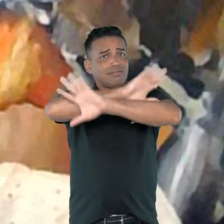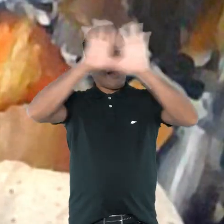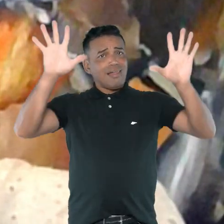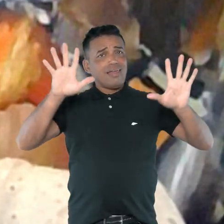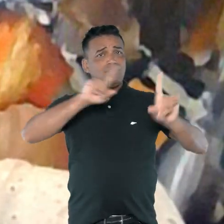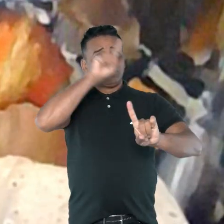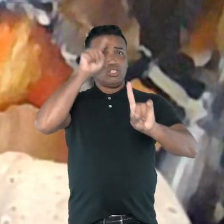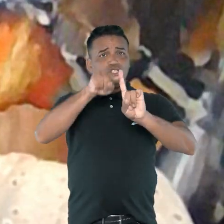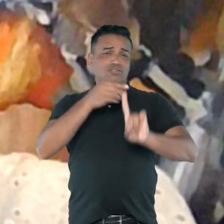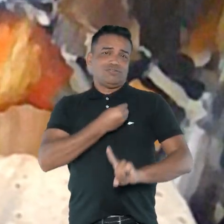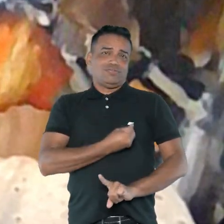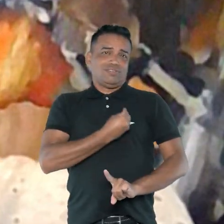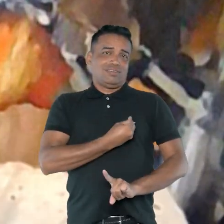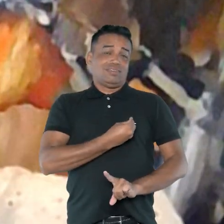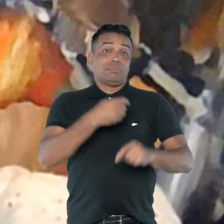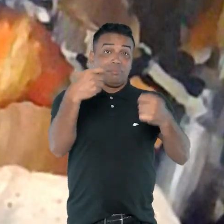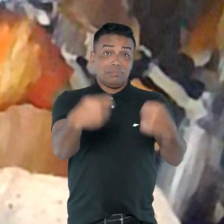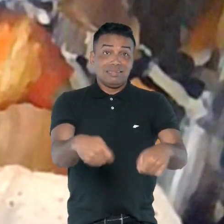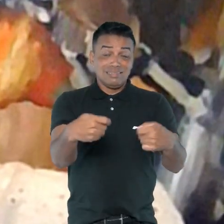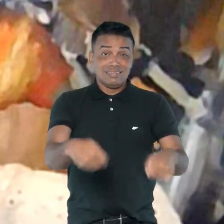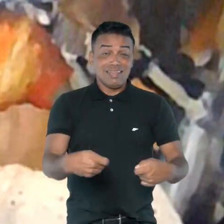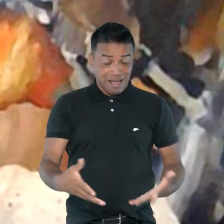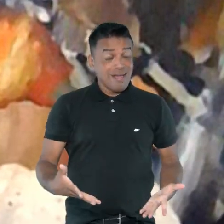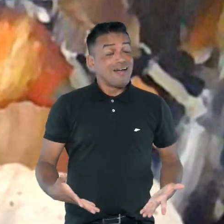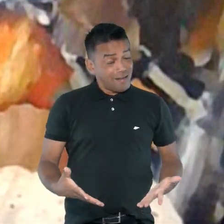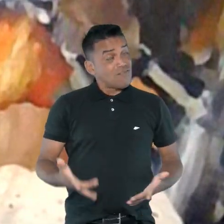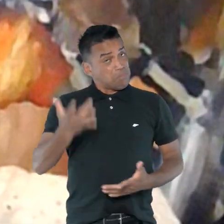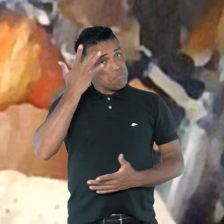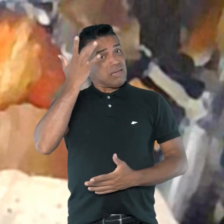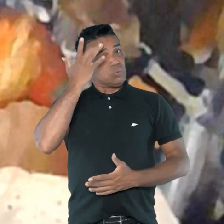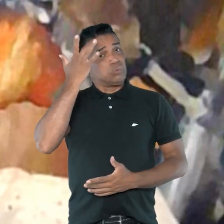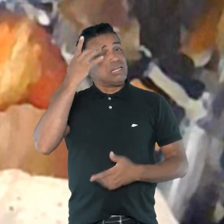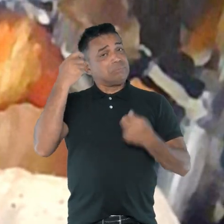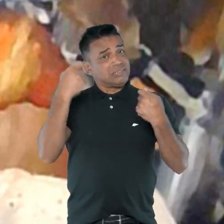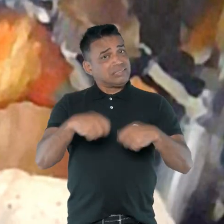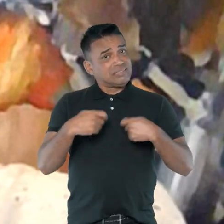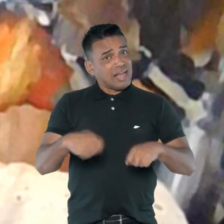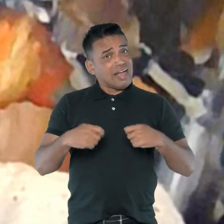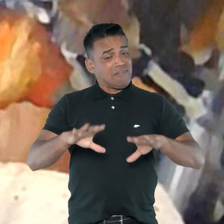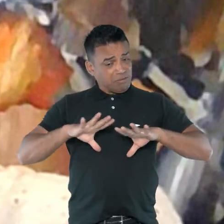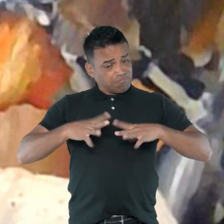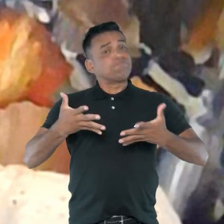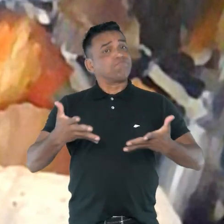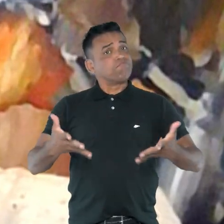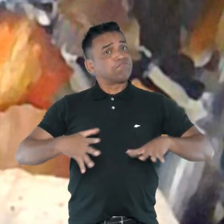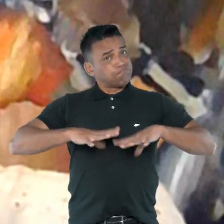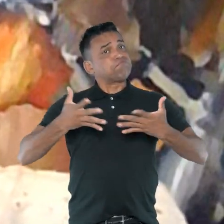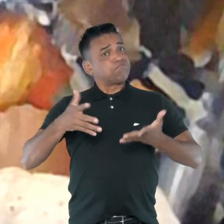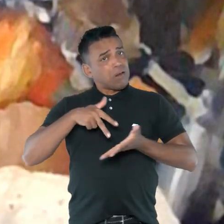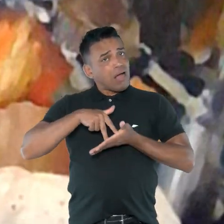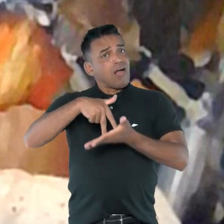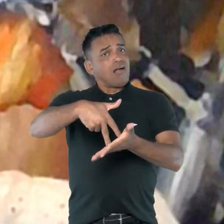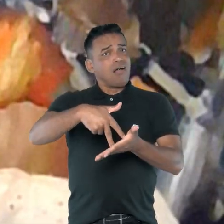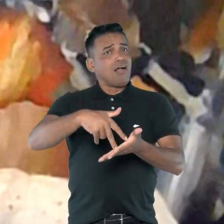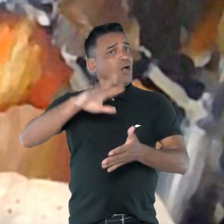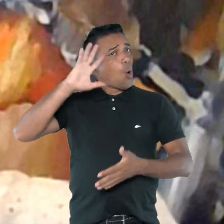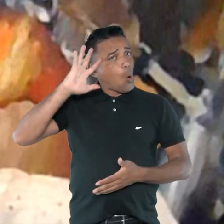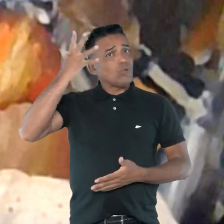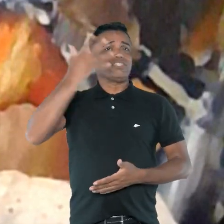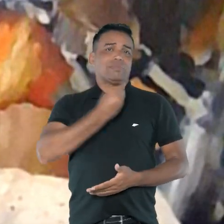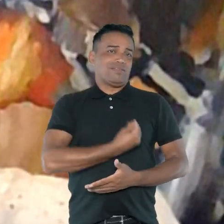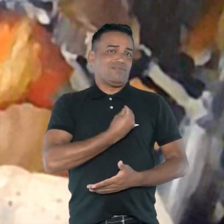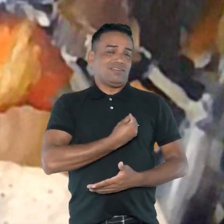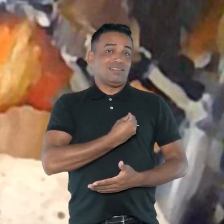vida, pela necessidade que ela tinha que ter essa maturidade, ela tinha que ter essa altivez para lidar com